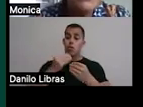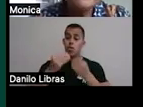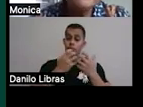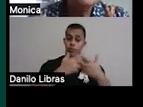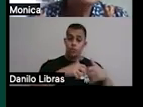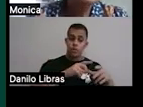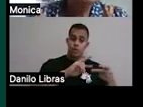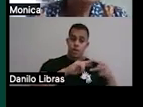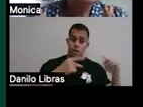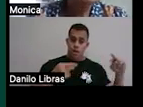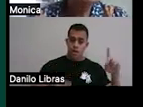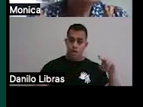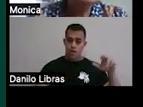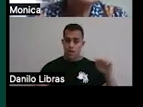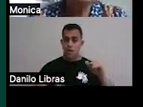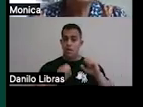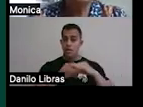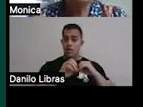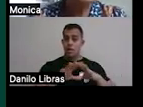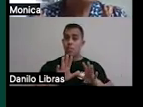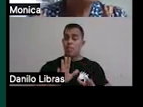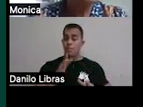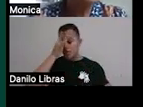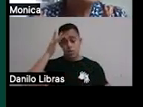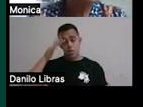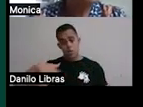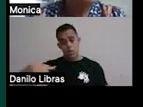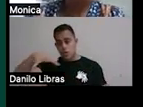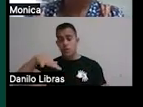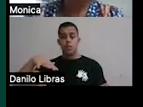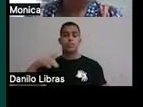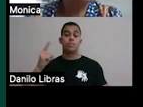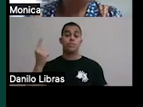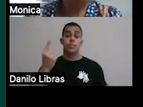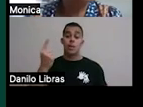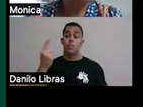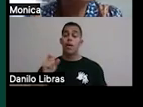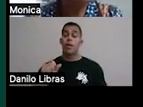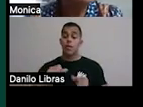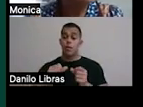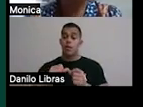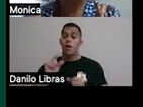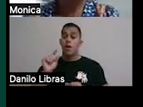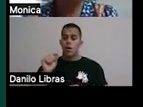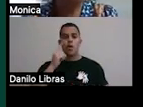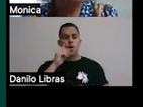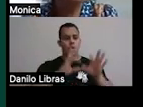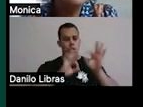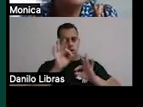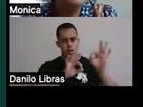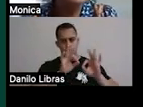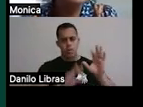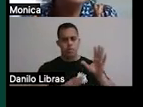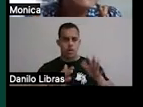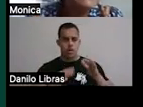geral, né? Então, eles primeiro, com a É uma atividade de uns 15,